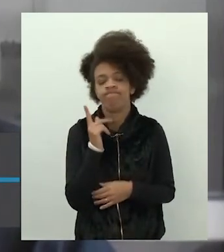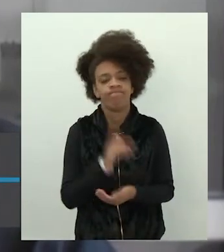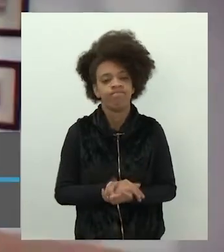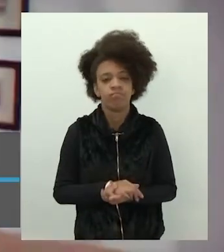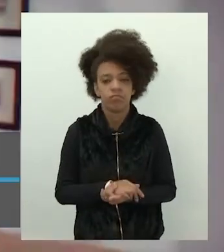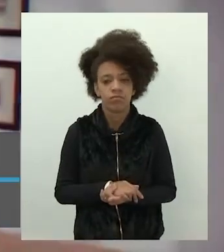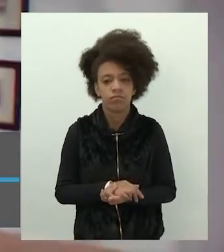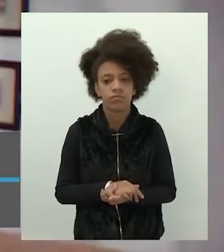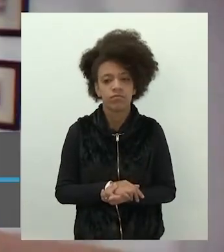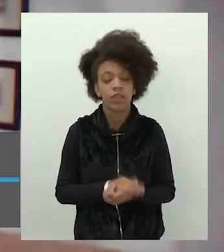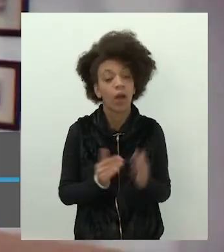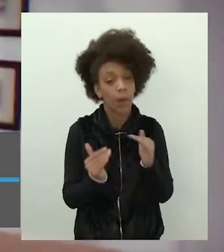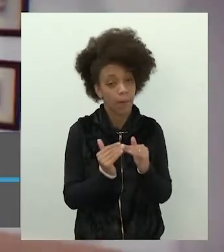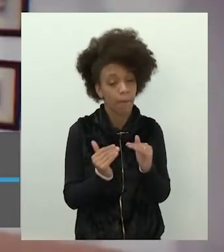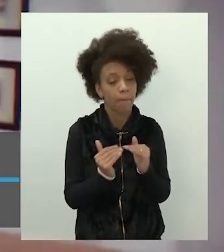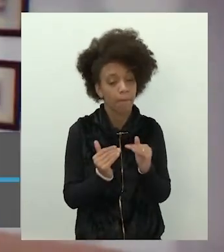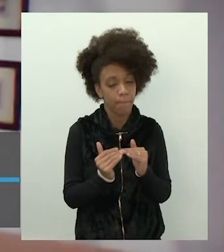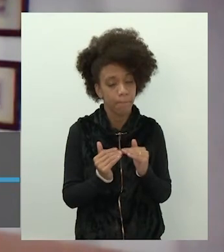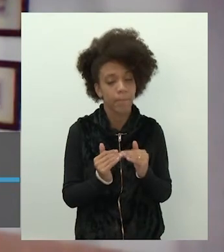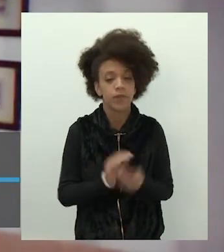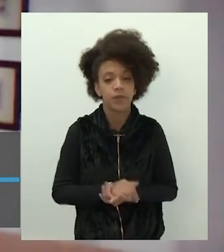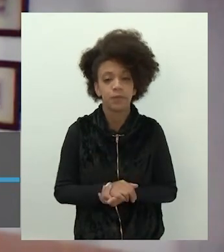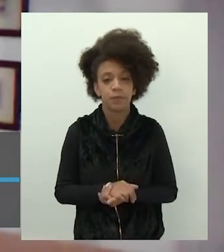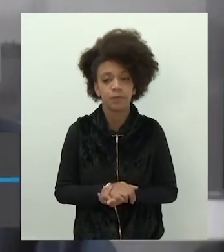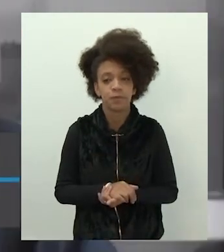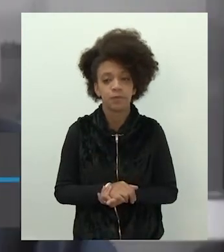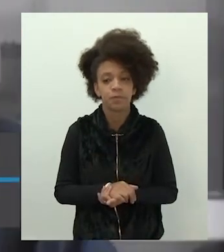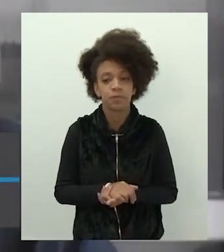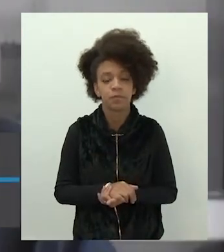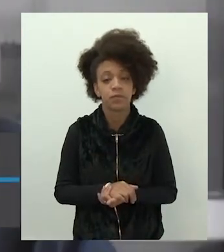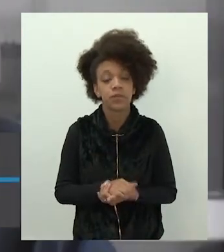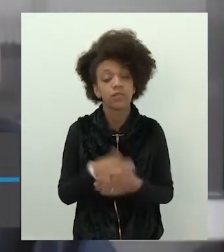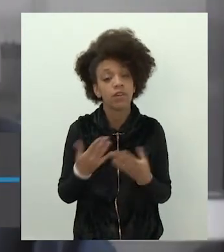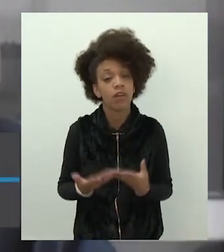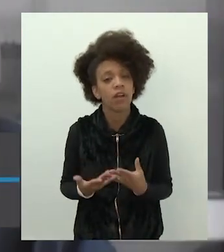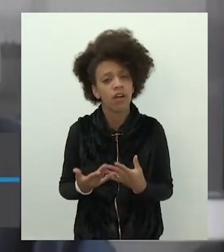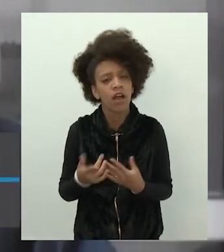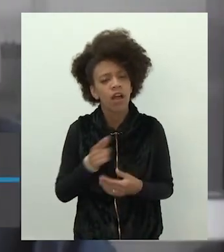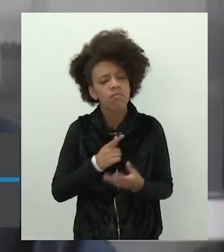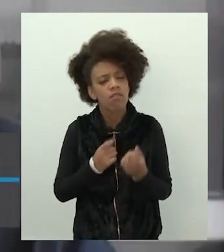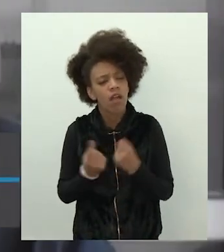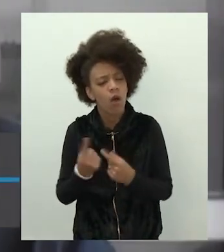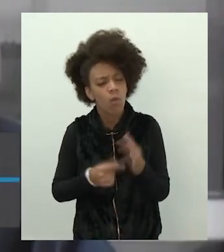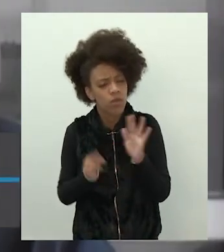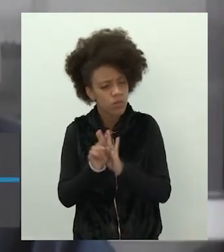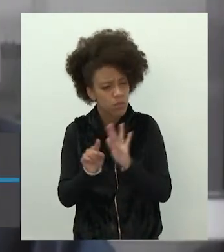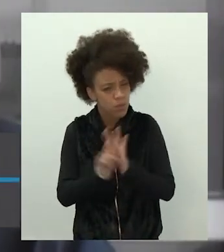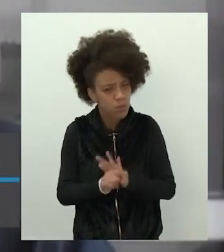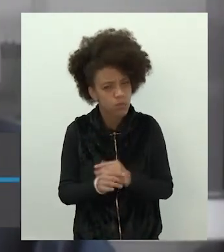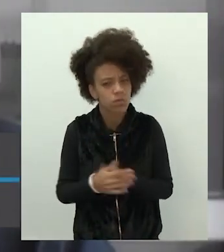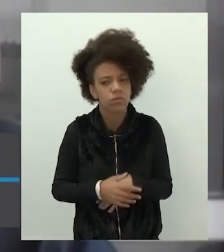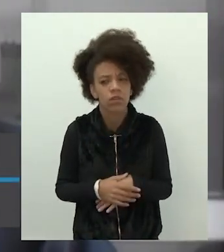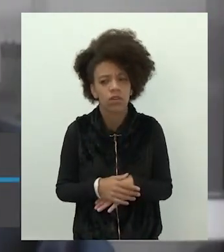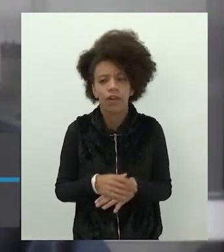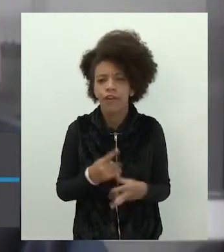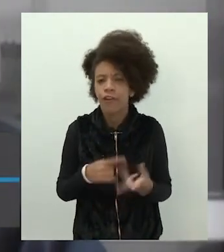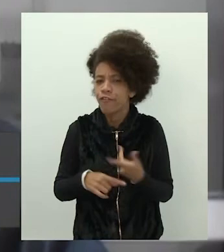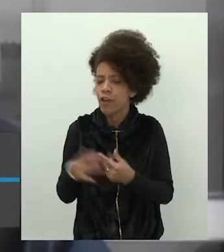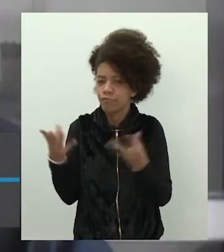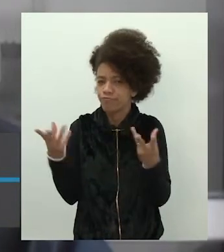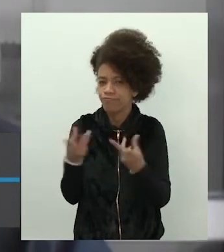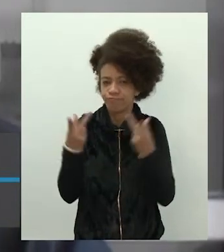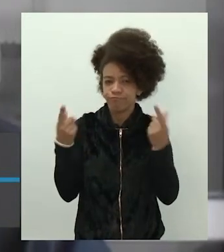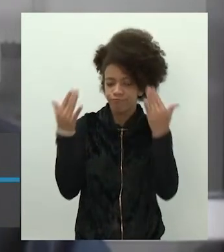Não mesmo. Não é normal. E aí eu tenho algumas perguntas também, né? Muitos elogios aqui também